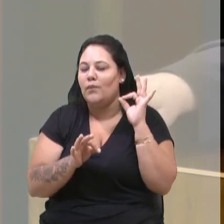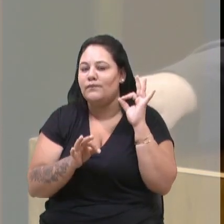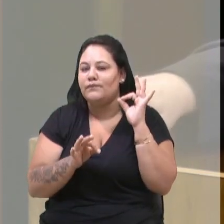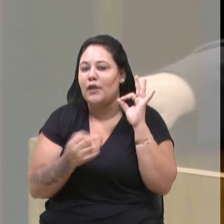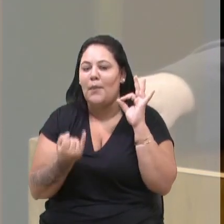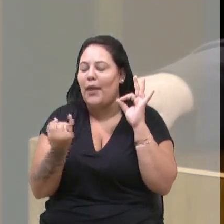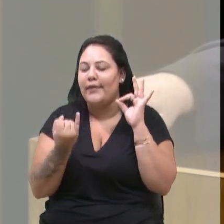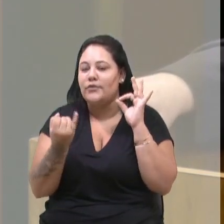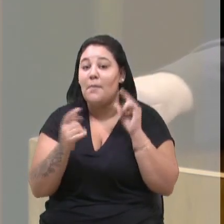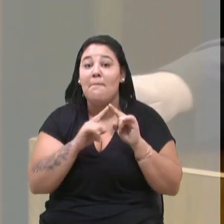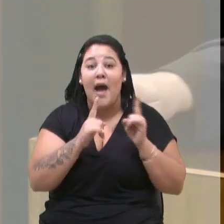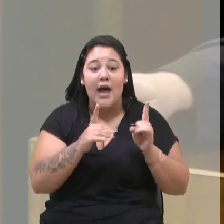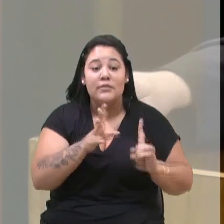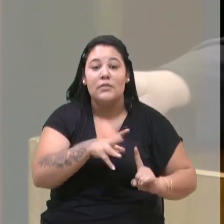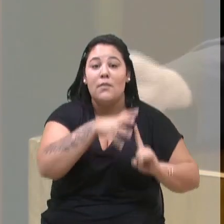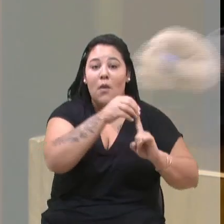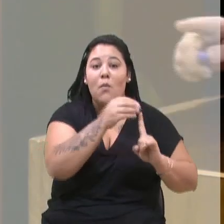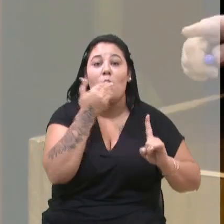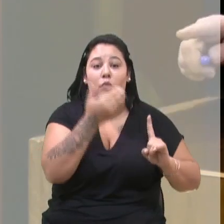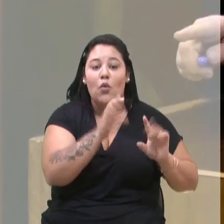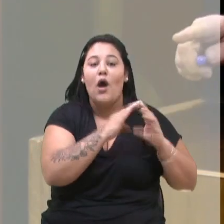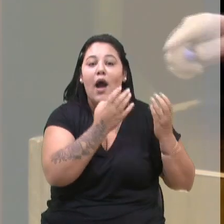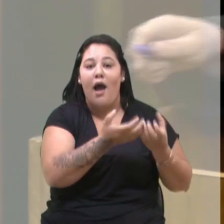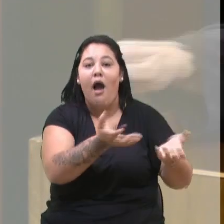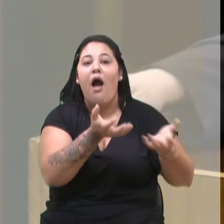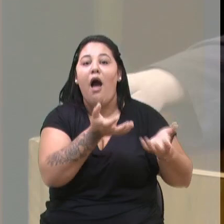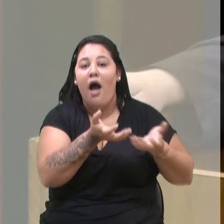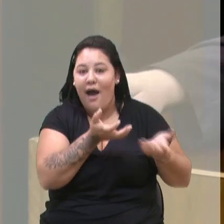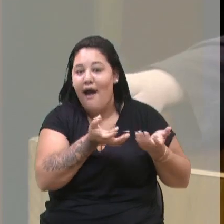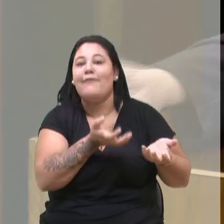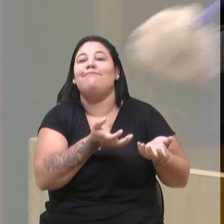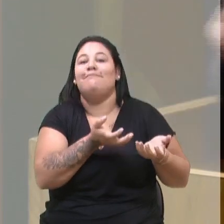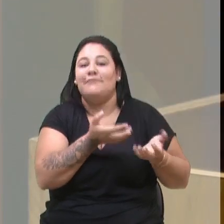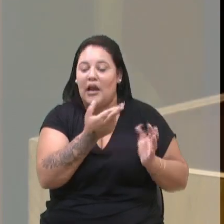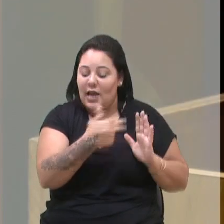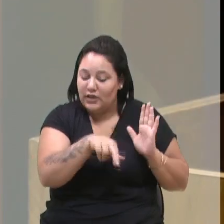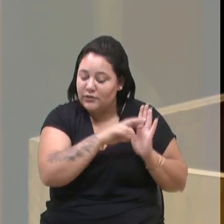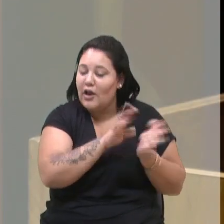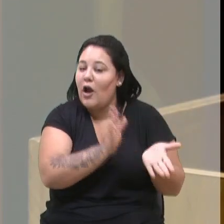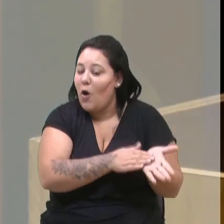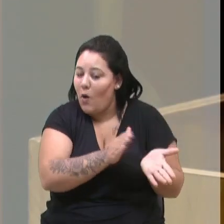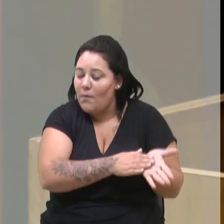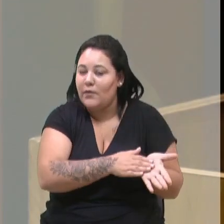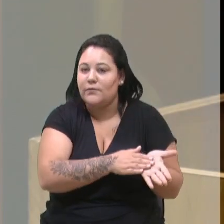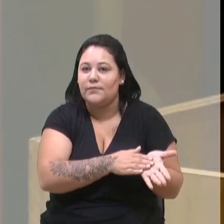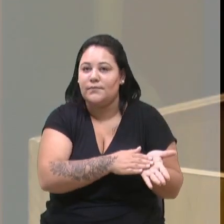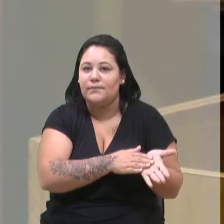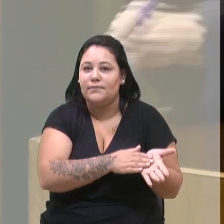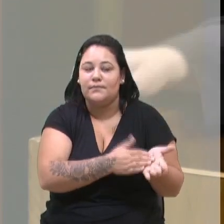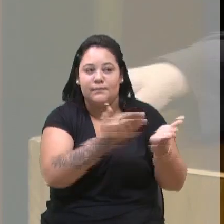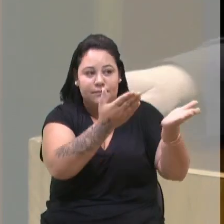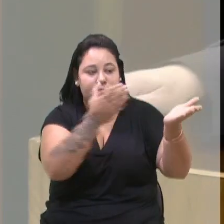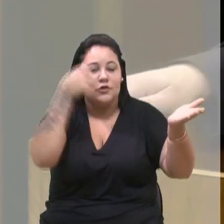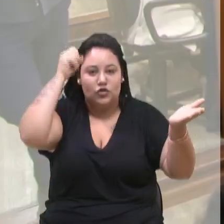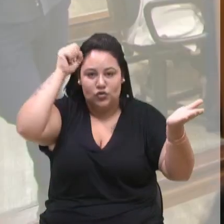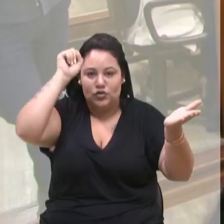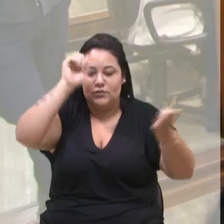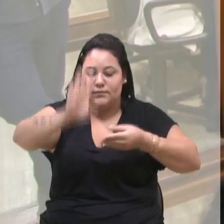é que nos tem nos cobrado. Então, eu peço que seja dessa forma. Vereador Fiuza, sua